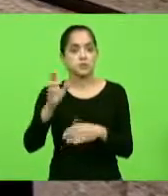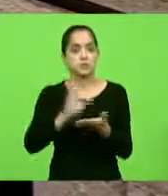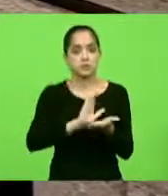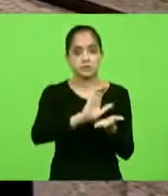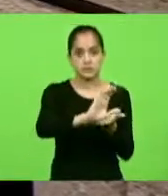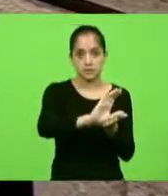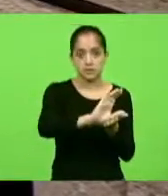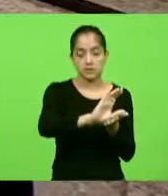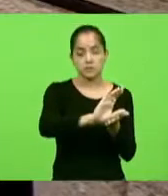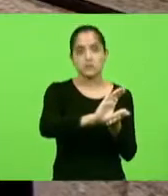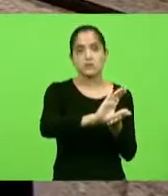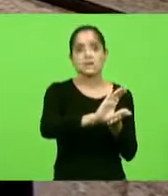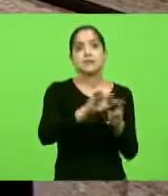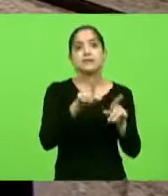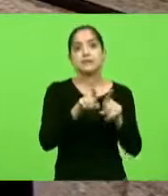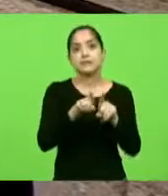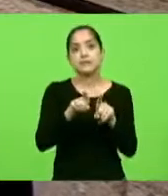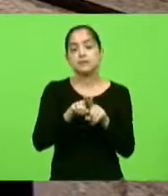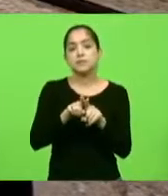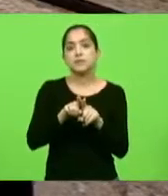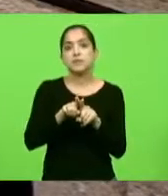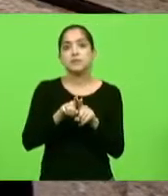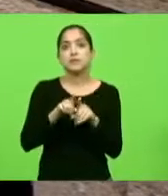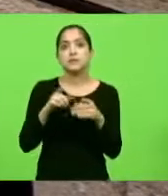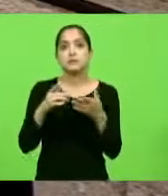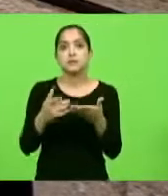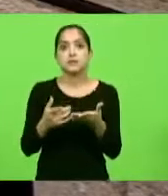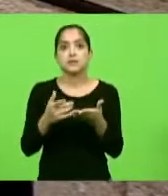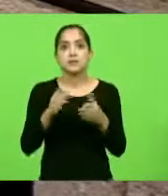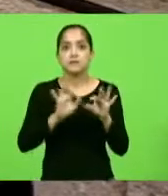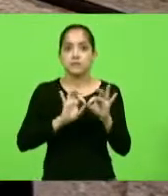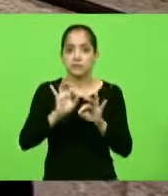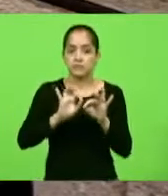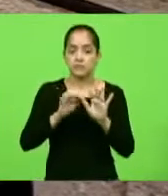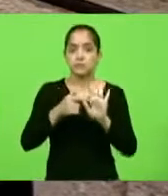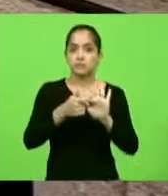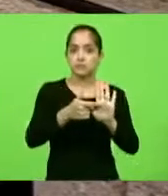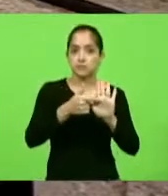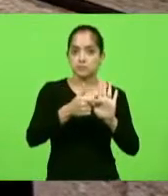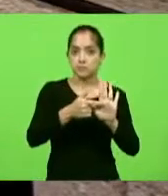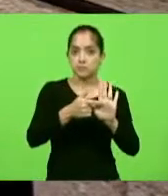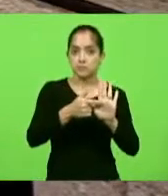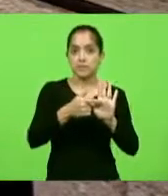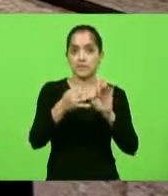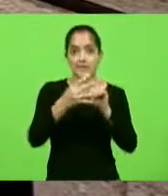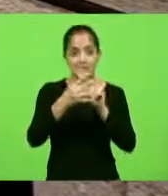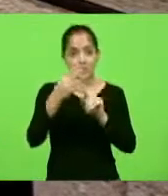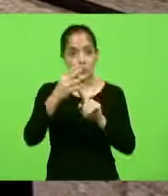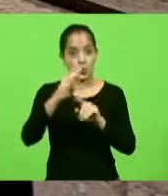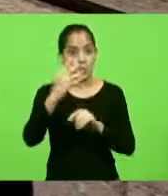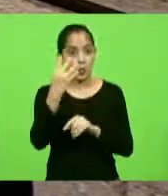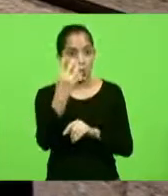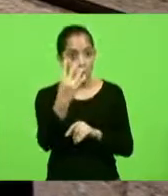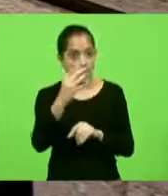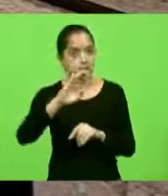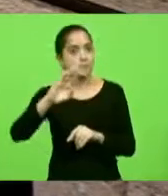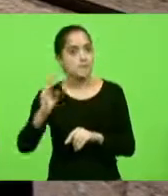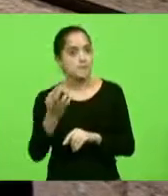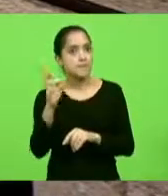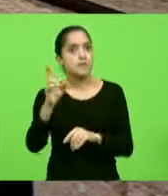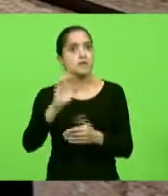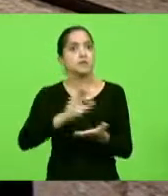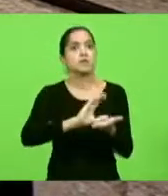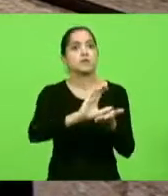disposição e também o governo do Estado está fazendo aqui uma sinalização de que esses 4 bilhões serão